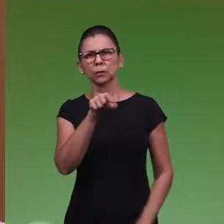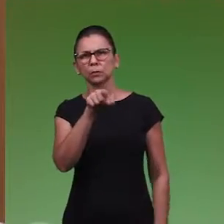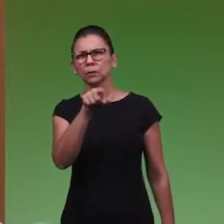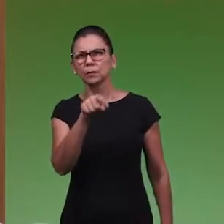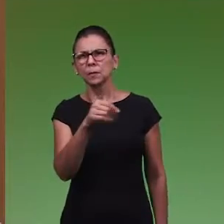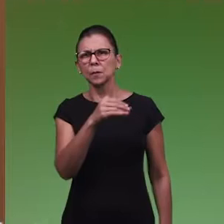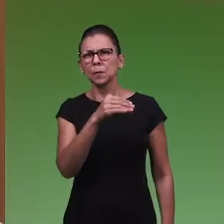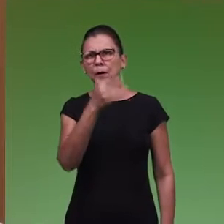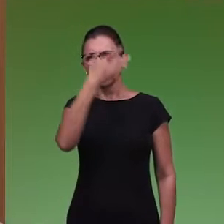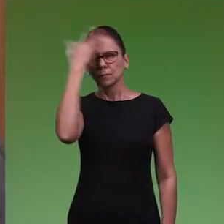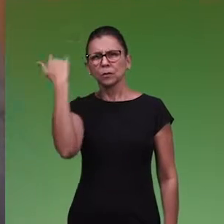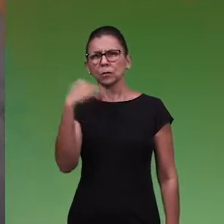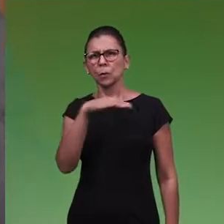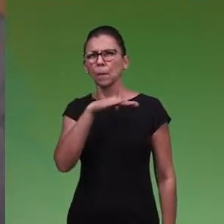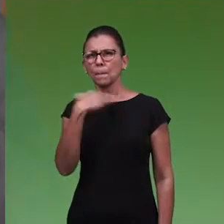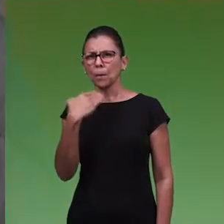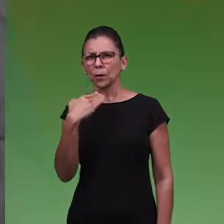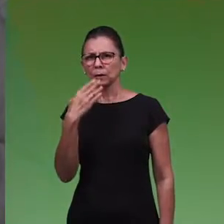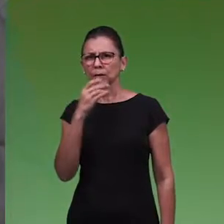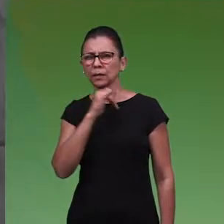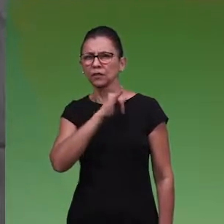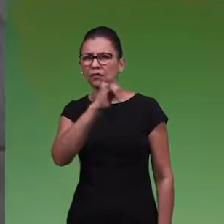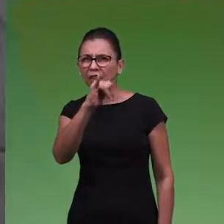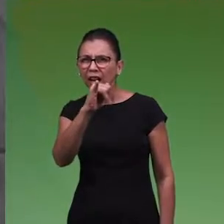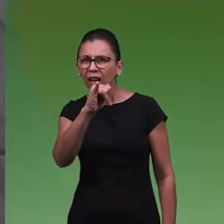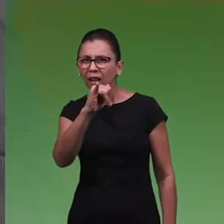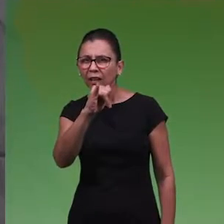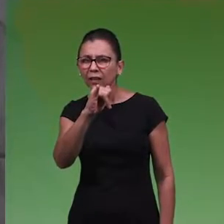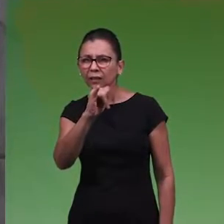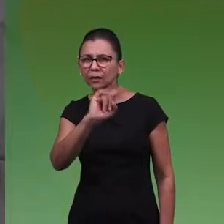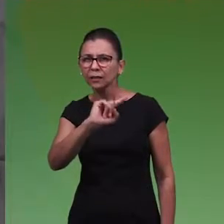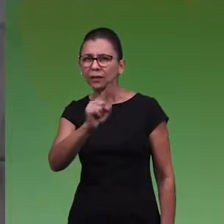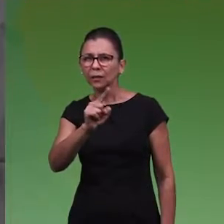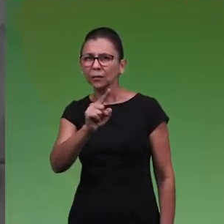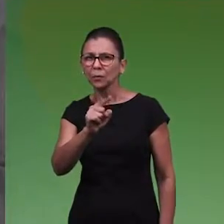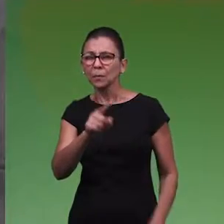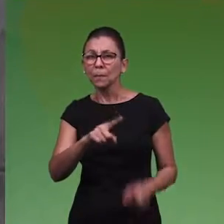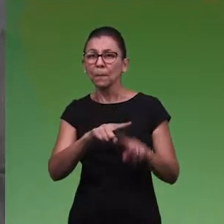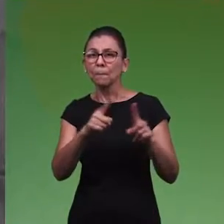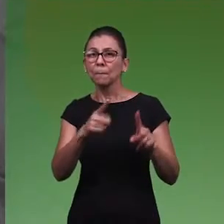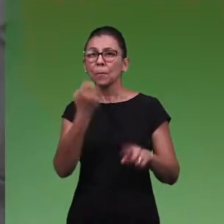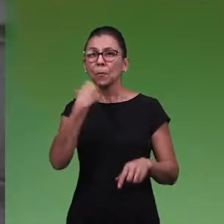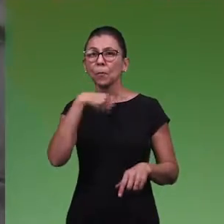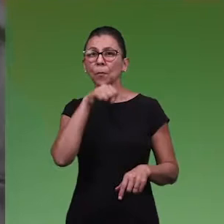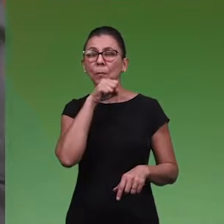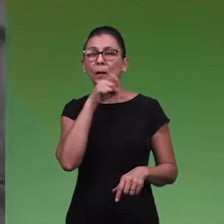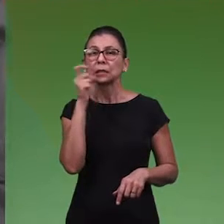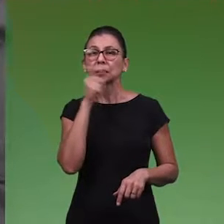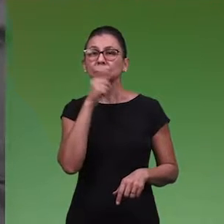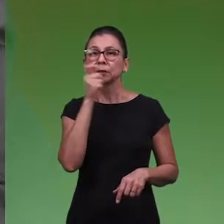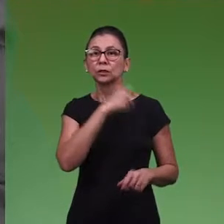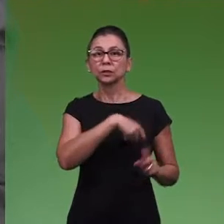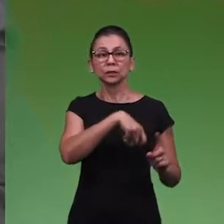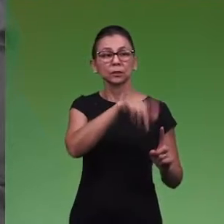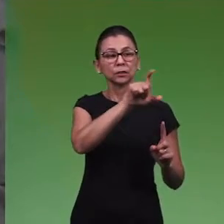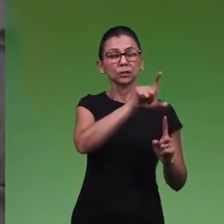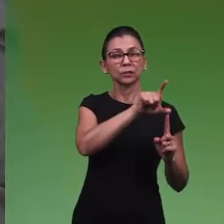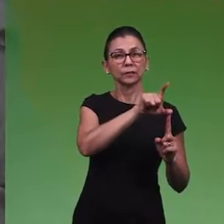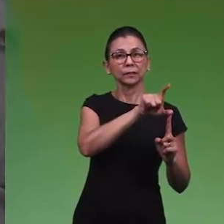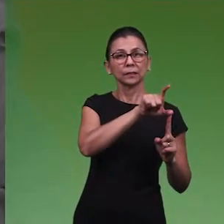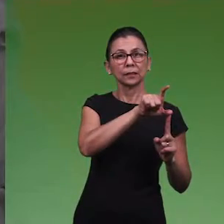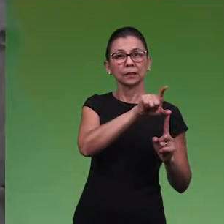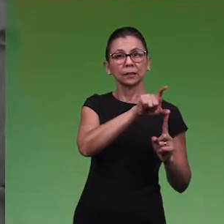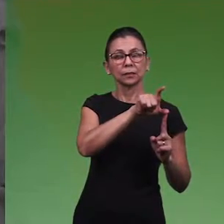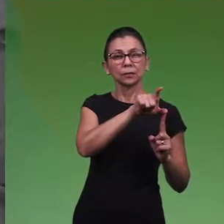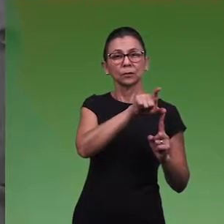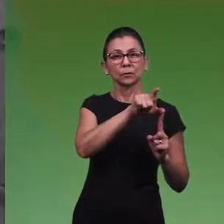falam. Mas quando você consulta os mortos, o pai da mentira fala. O adversário é quem